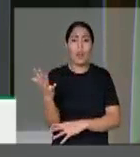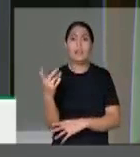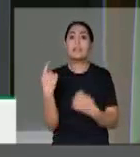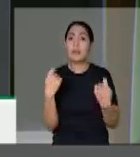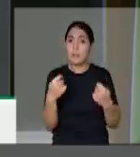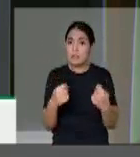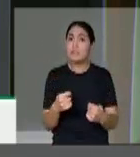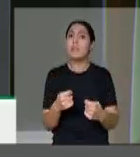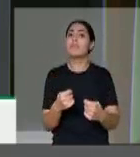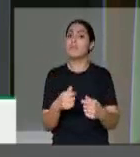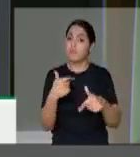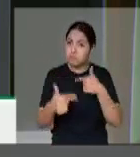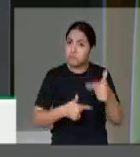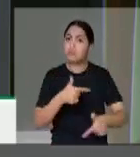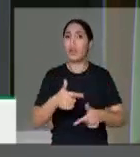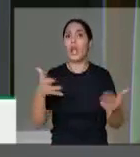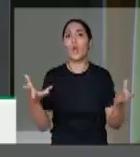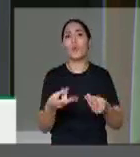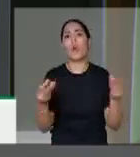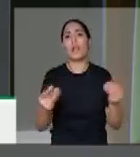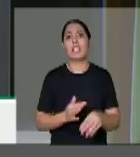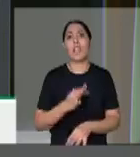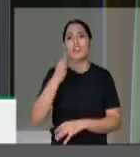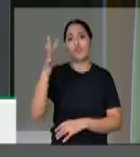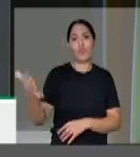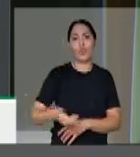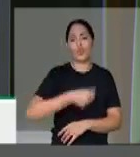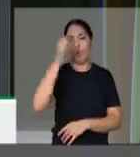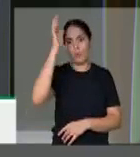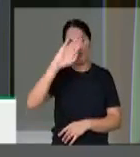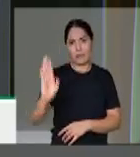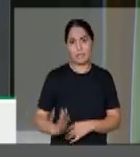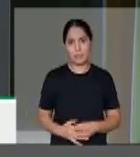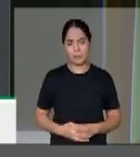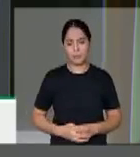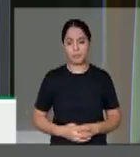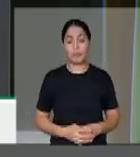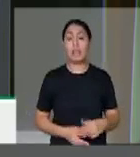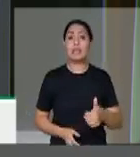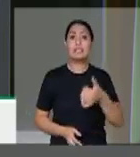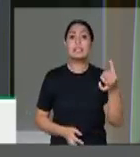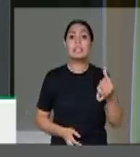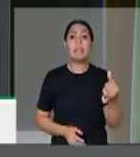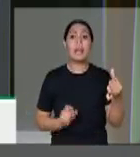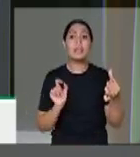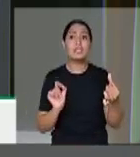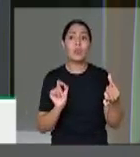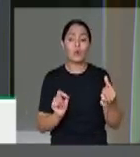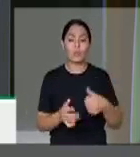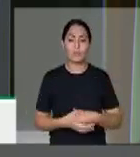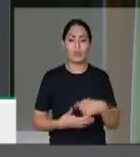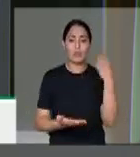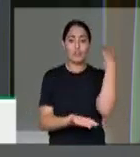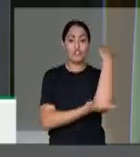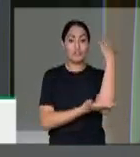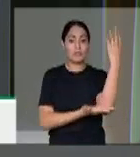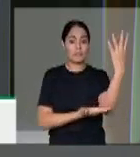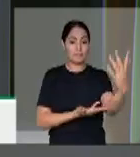de qualidade e garante um futuro melhor para o Brasil. Sexta razão, o